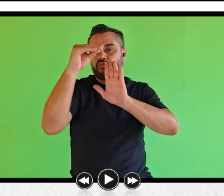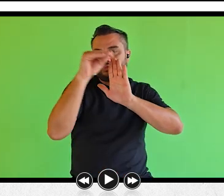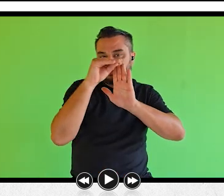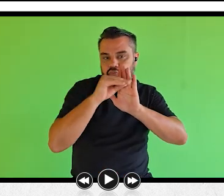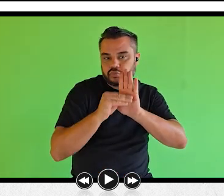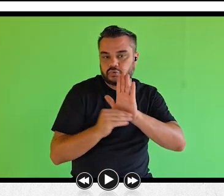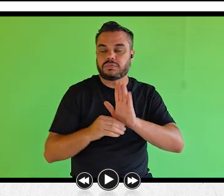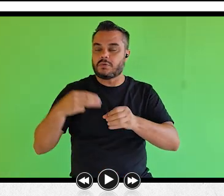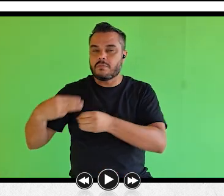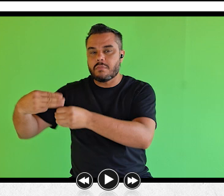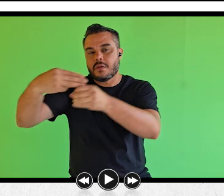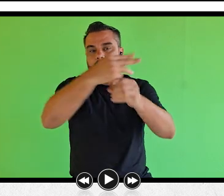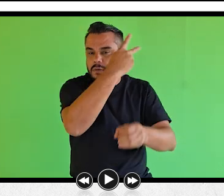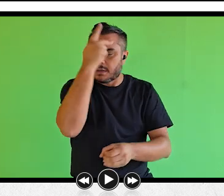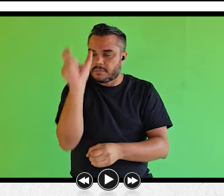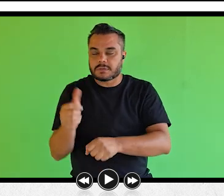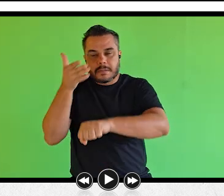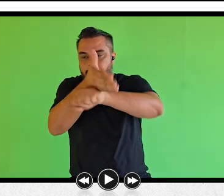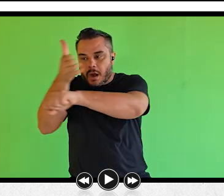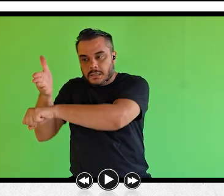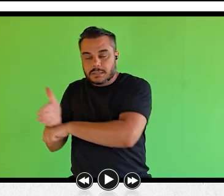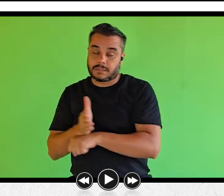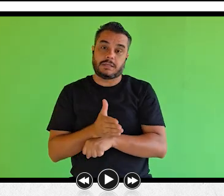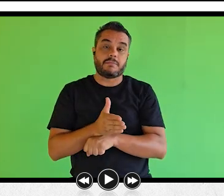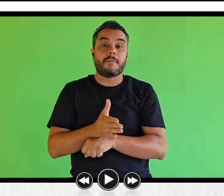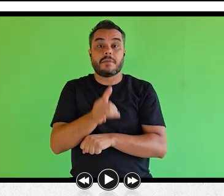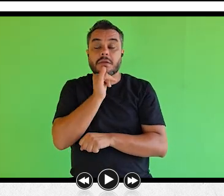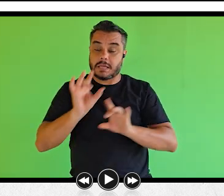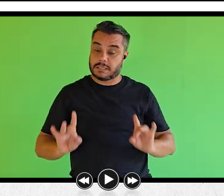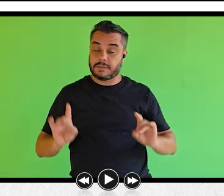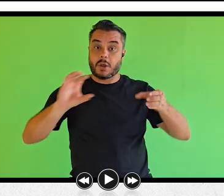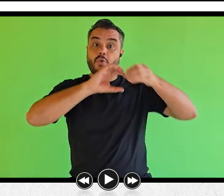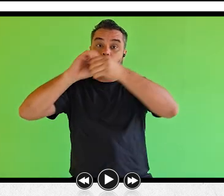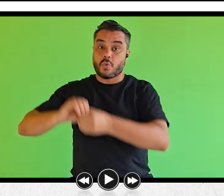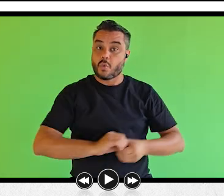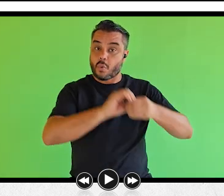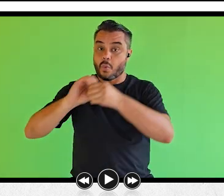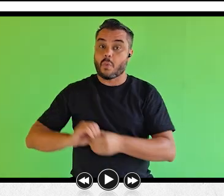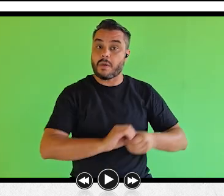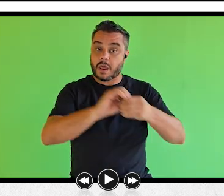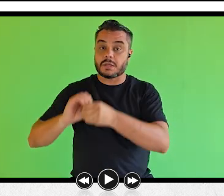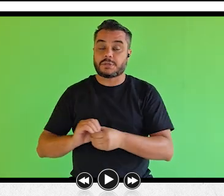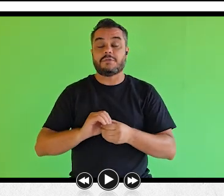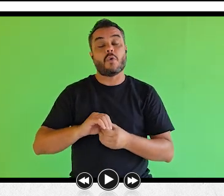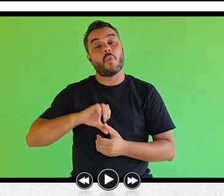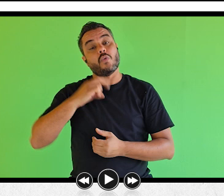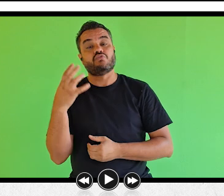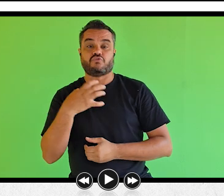em especial de cooperativas ou outras formas de associação de catadores. e atuação em parceria